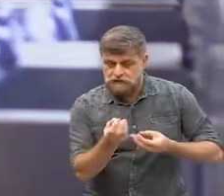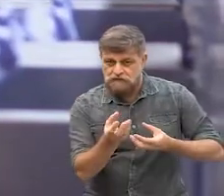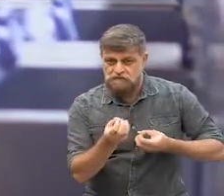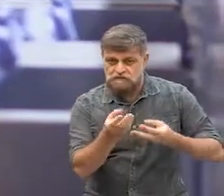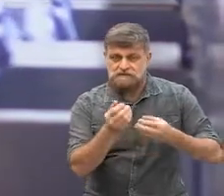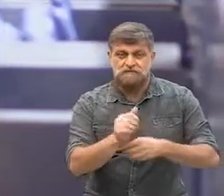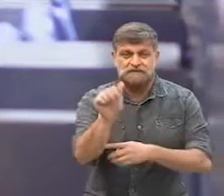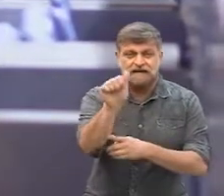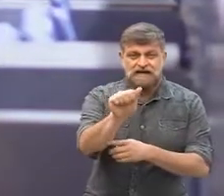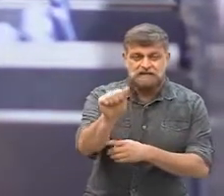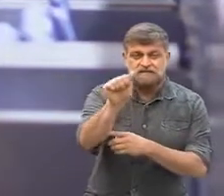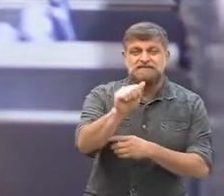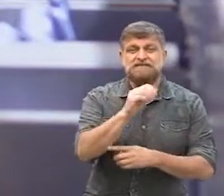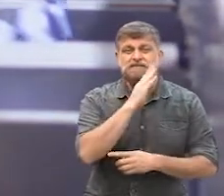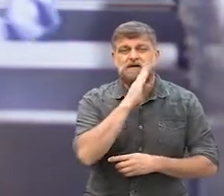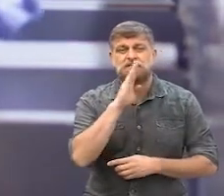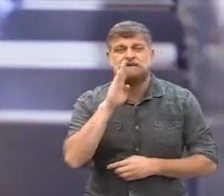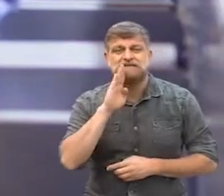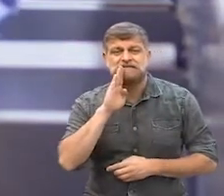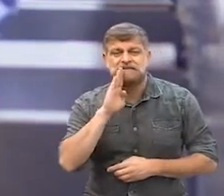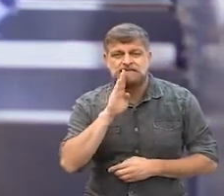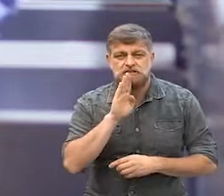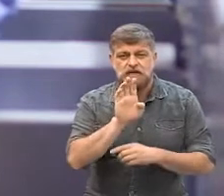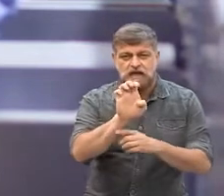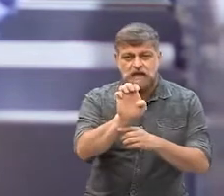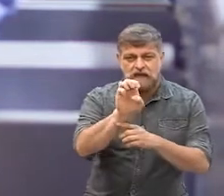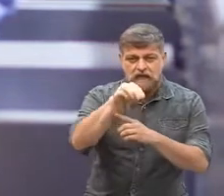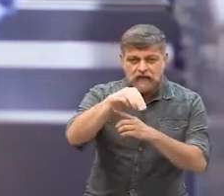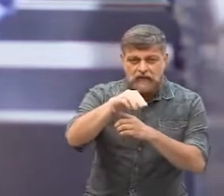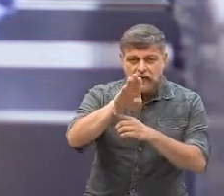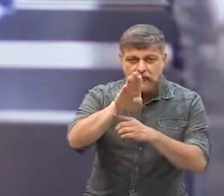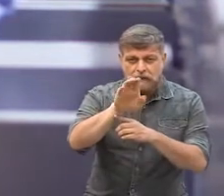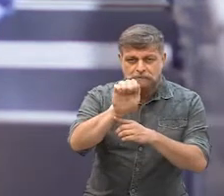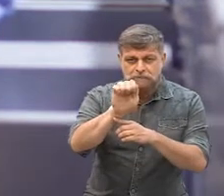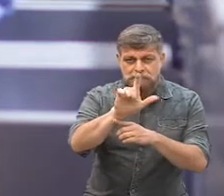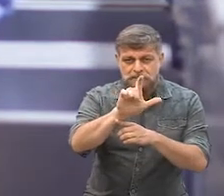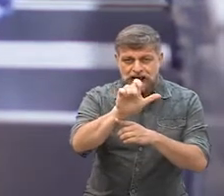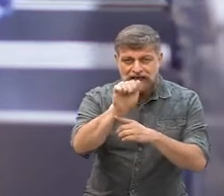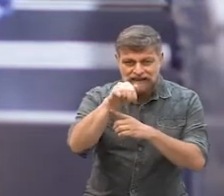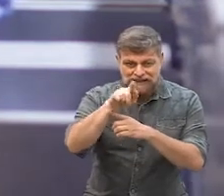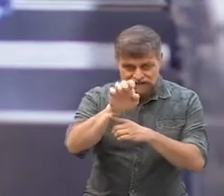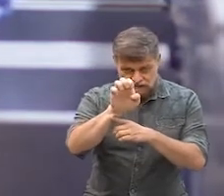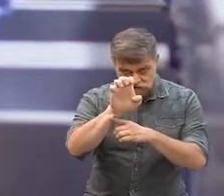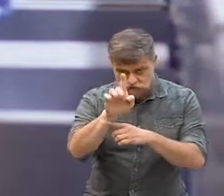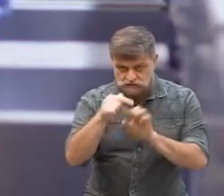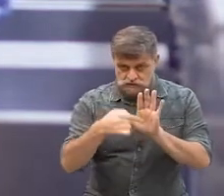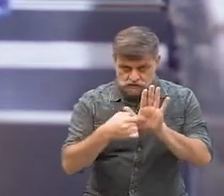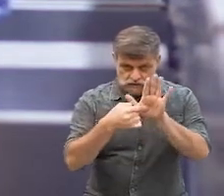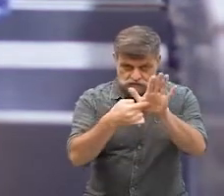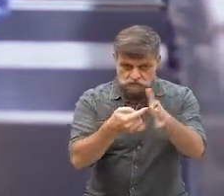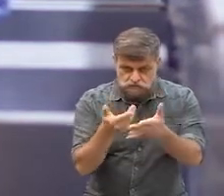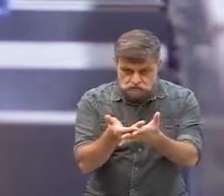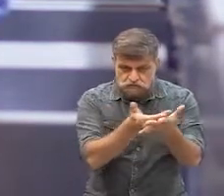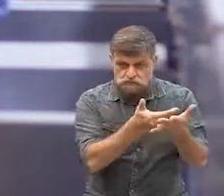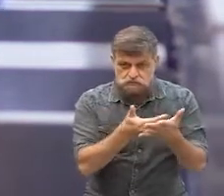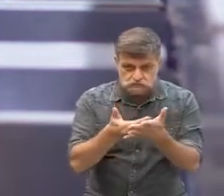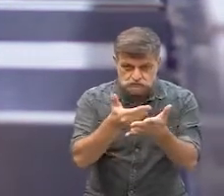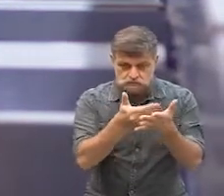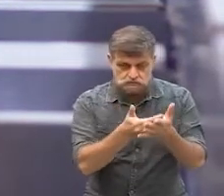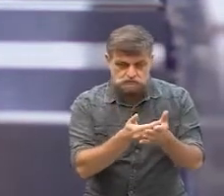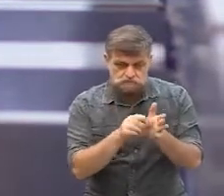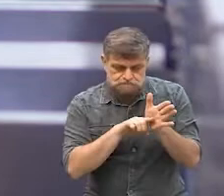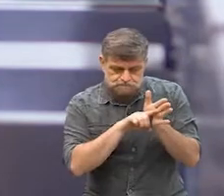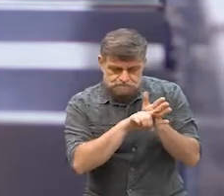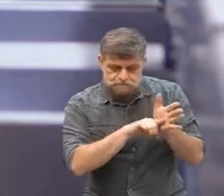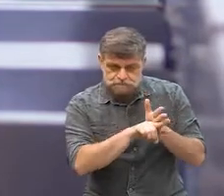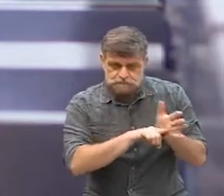a Associação Brasileira de Embalagem, que divulgou os números de seu mais recente estudo macroeconômico da embalagem